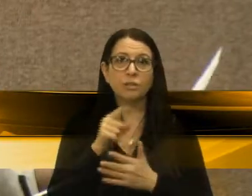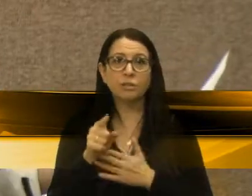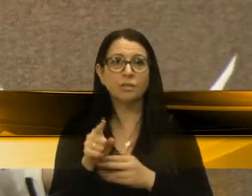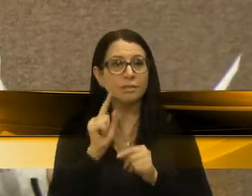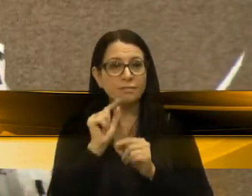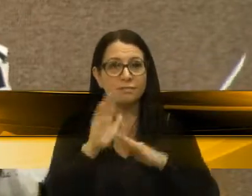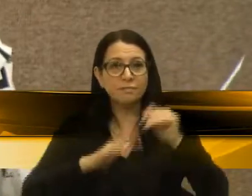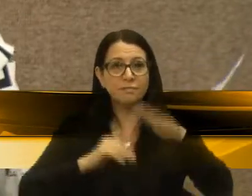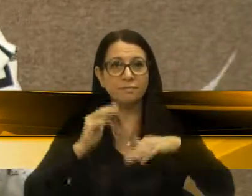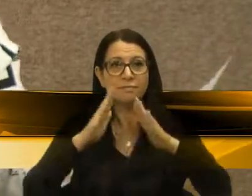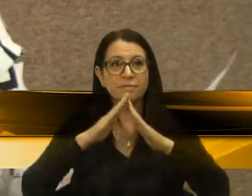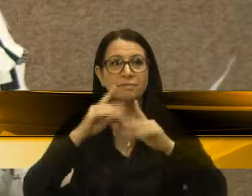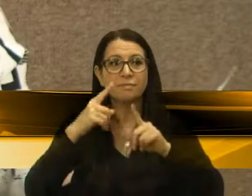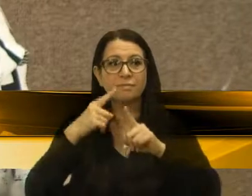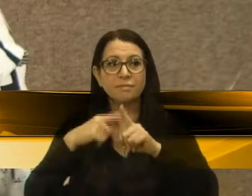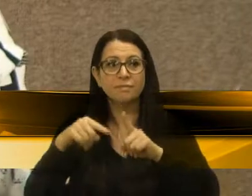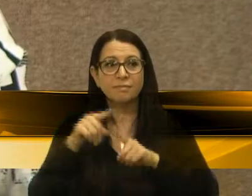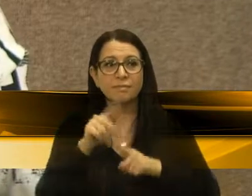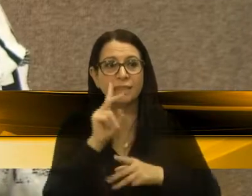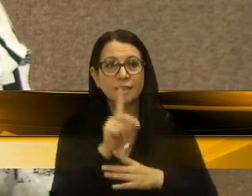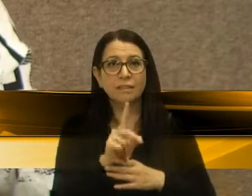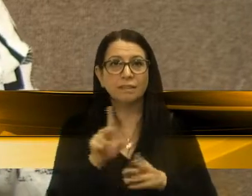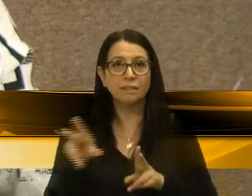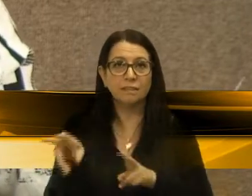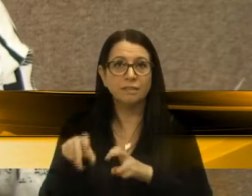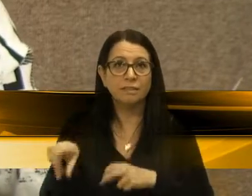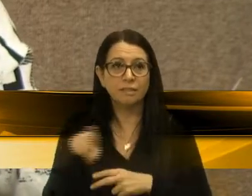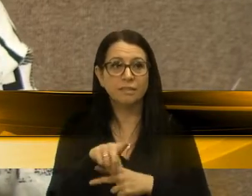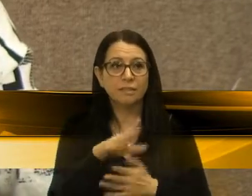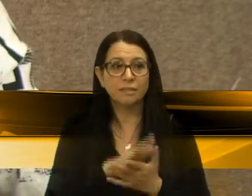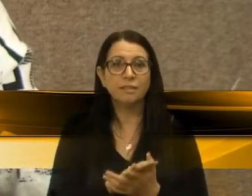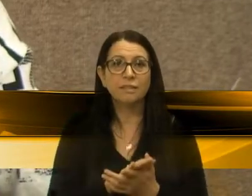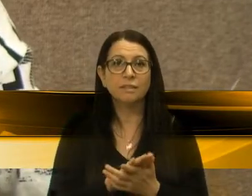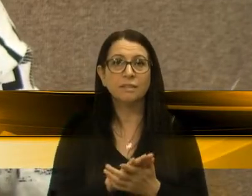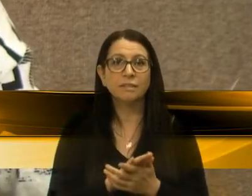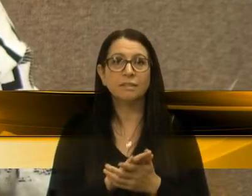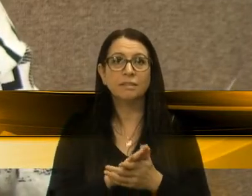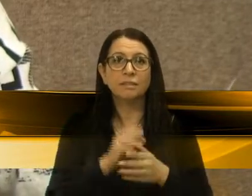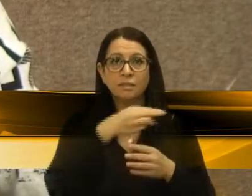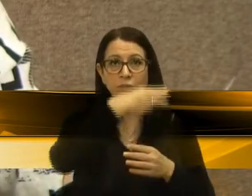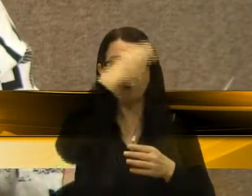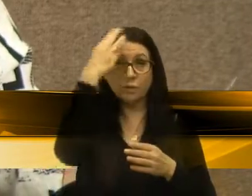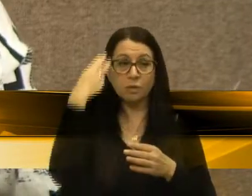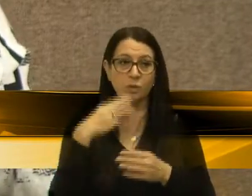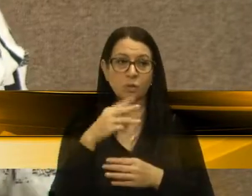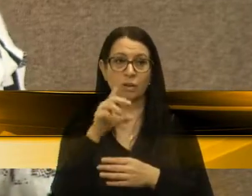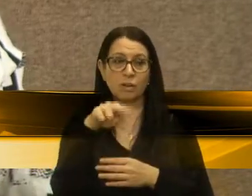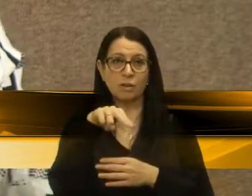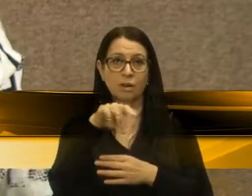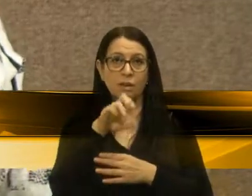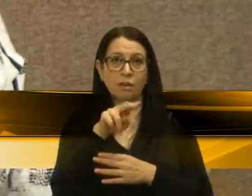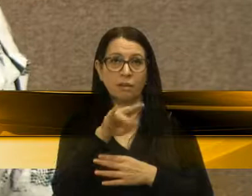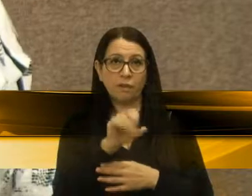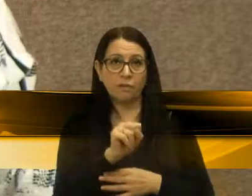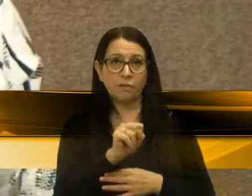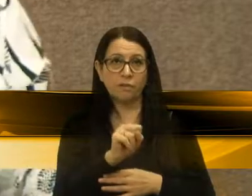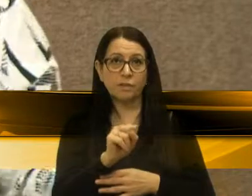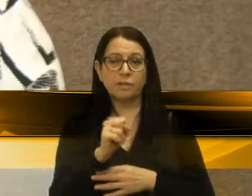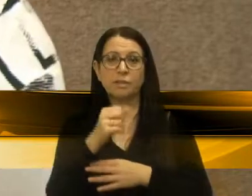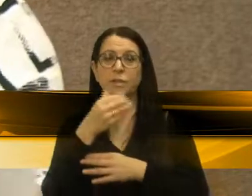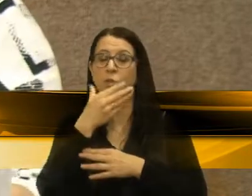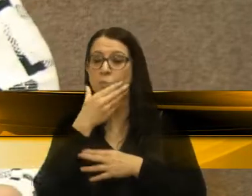igreja, colocaram no seu interior a imagem da Nossa Senhora das Neves e a imagem do menino